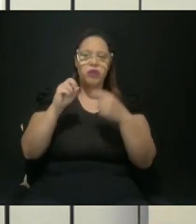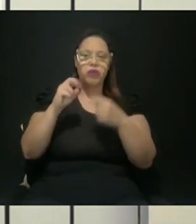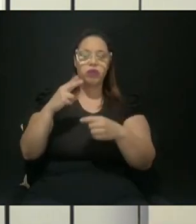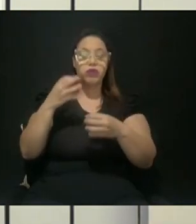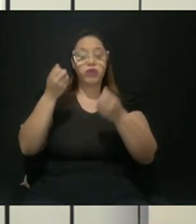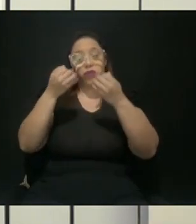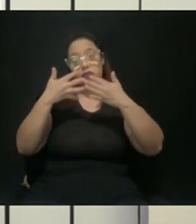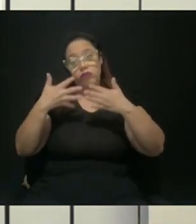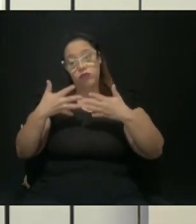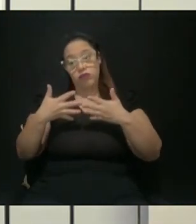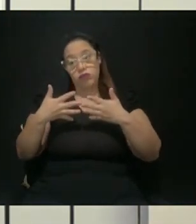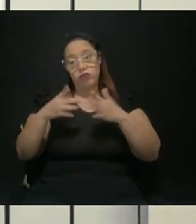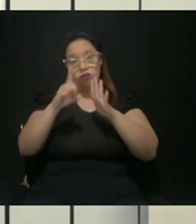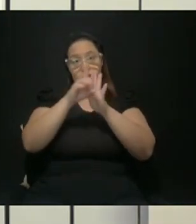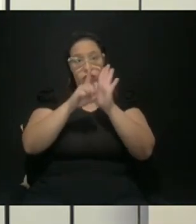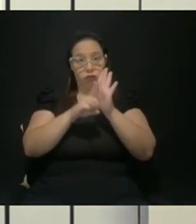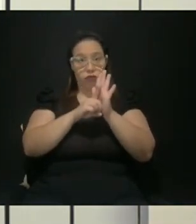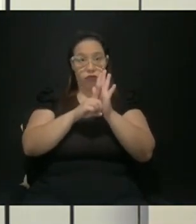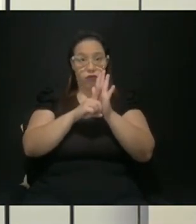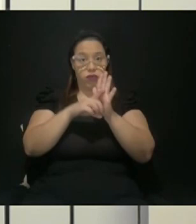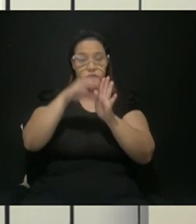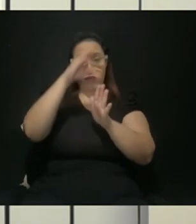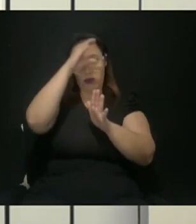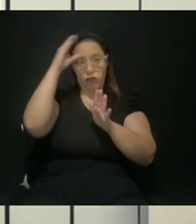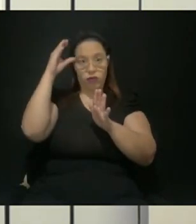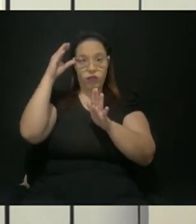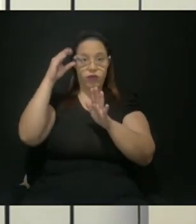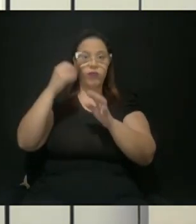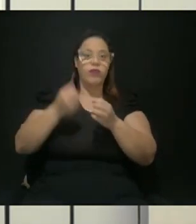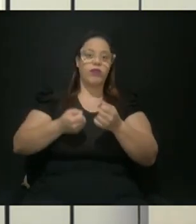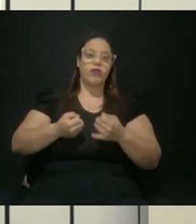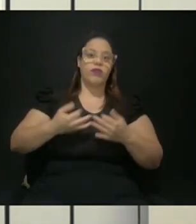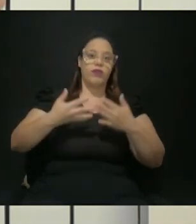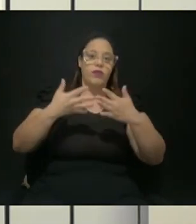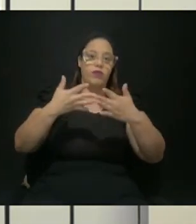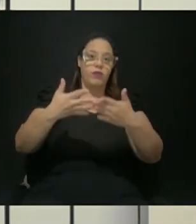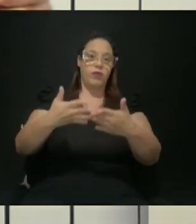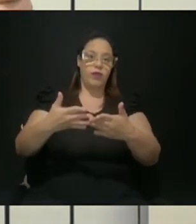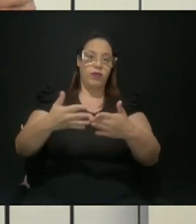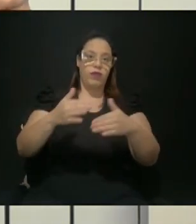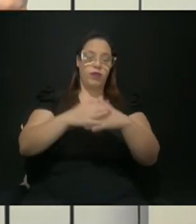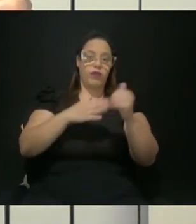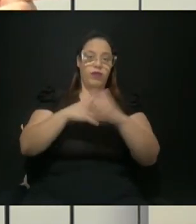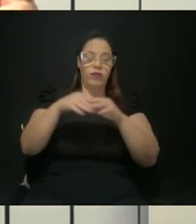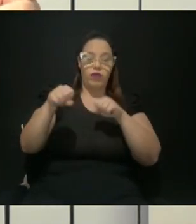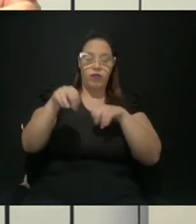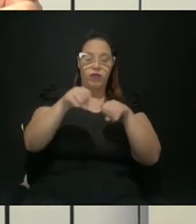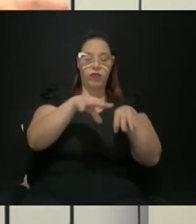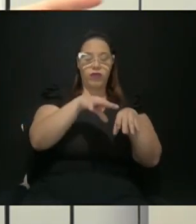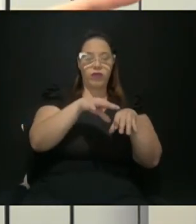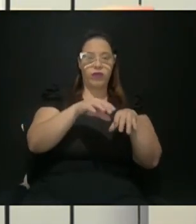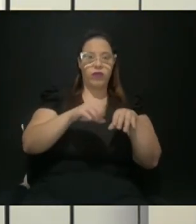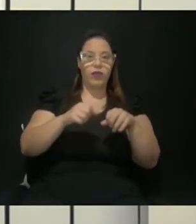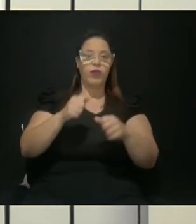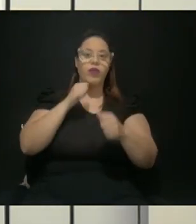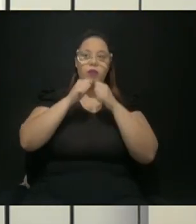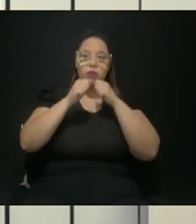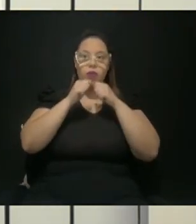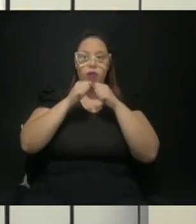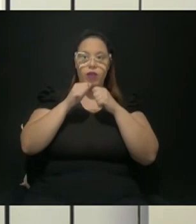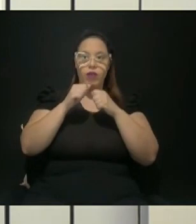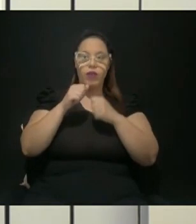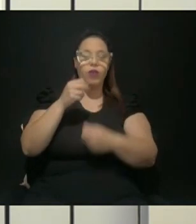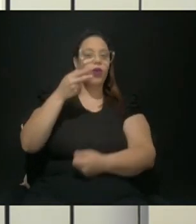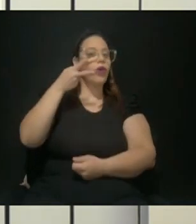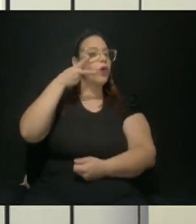direitos dos consumidores, distribuição de material educativo. O repórter Rafael Turati acompanhou